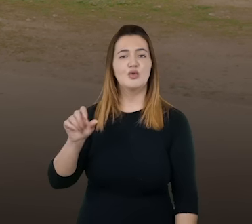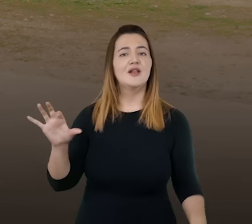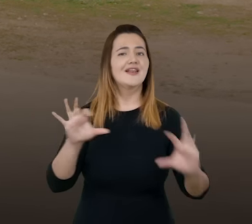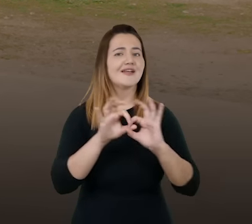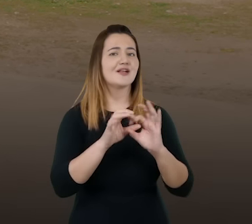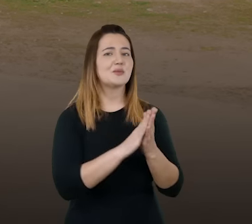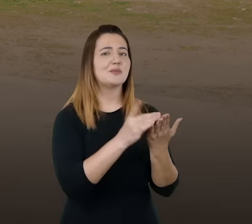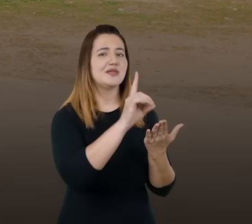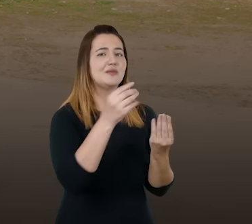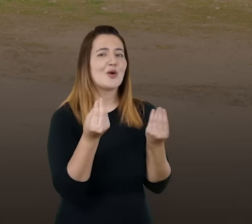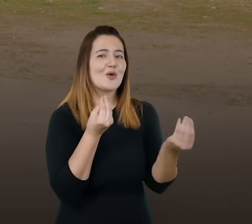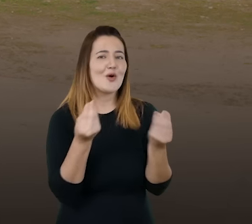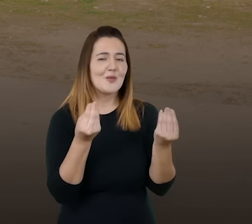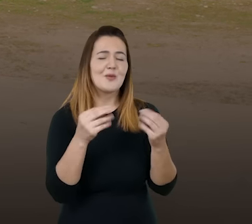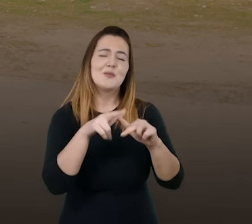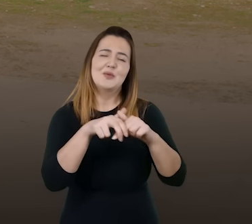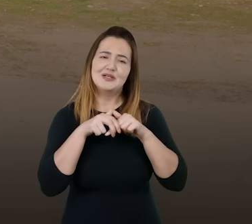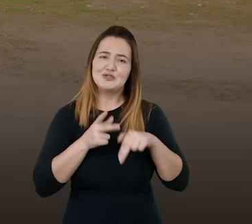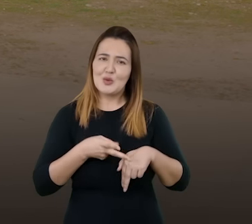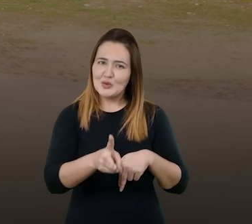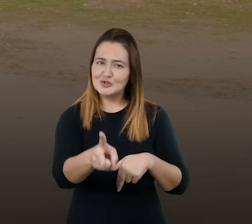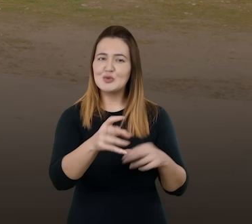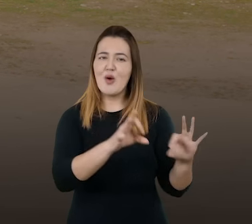Bíblia Sagrada. Portanto, não perca a